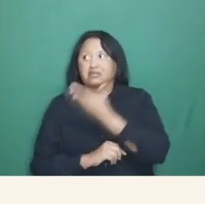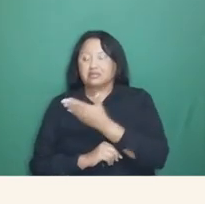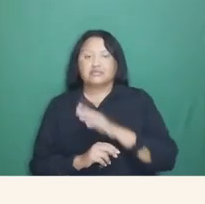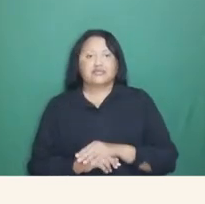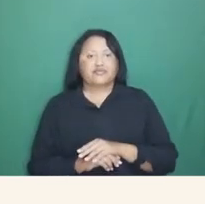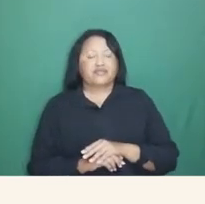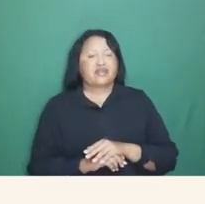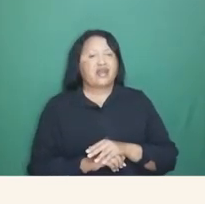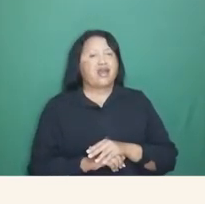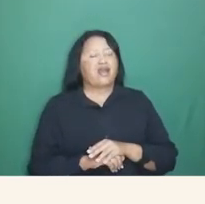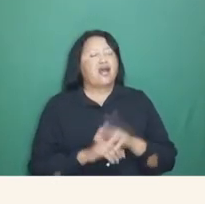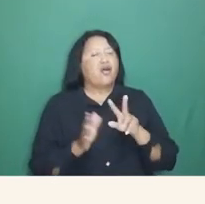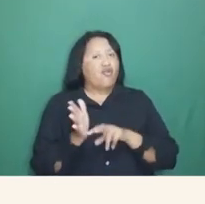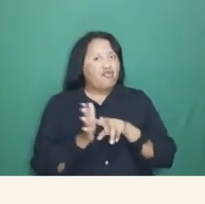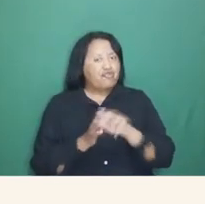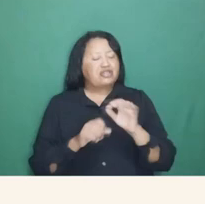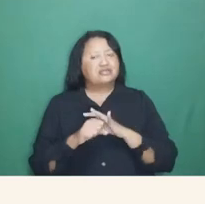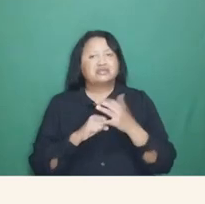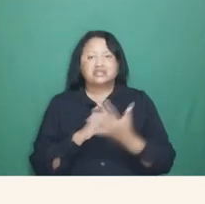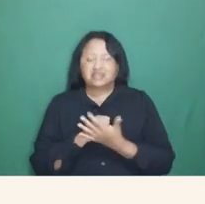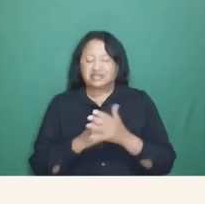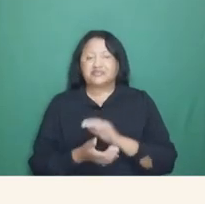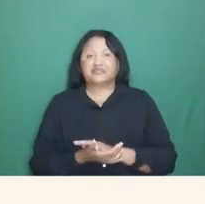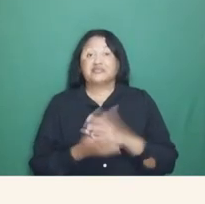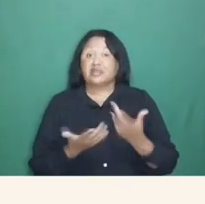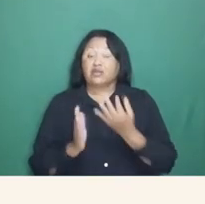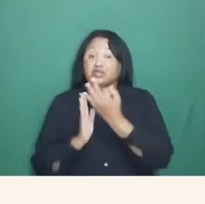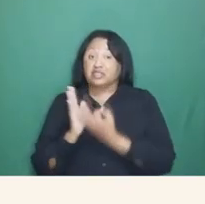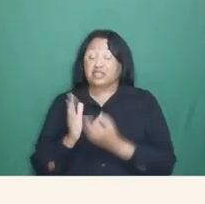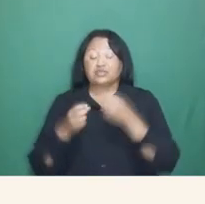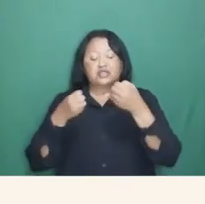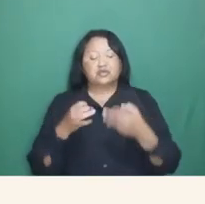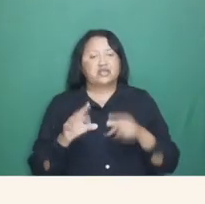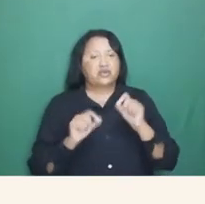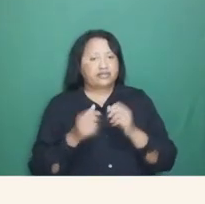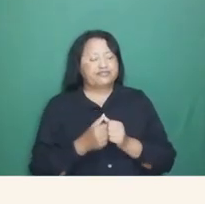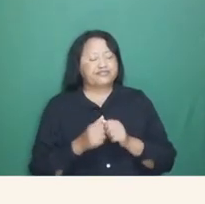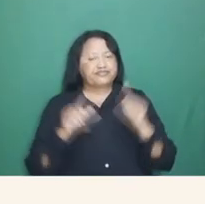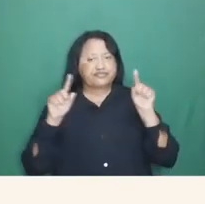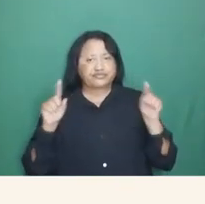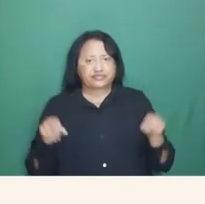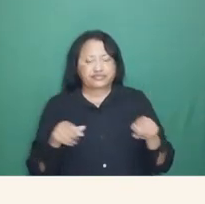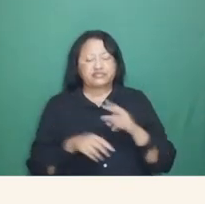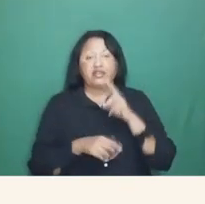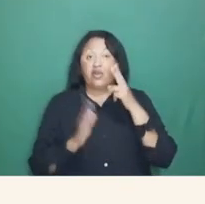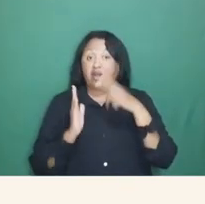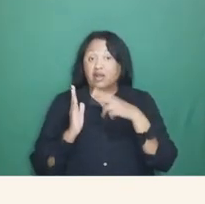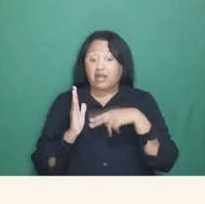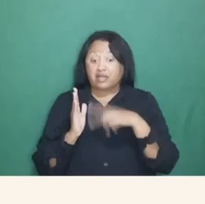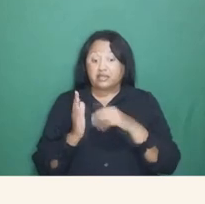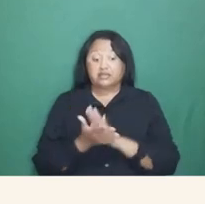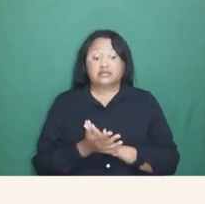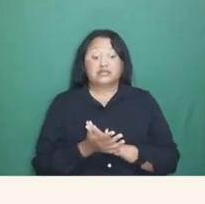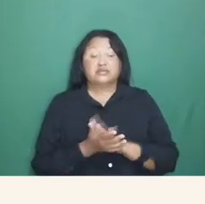os vírus do coronavírus né da covid-19 E aí o texto diz o seguinte abre aspas então eles estão lendo aí Os vídeos estão